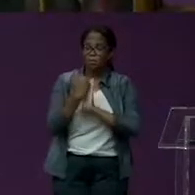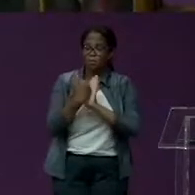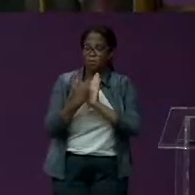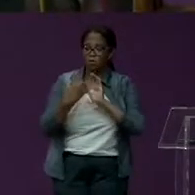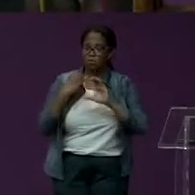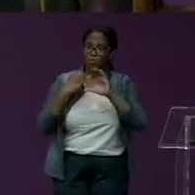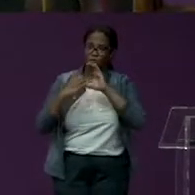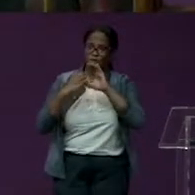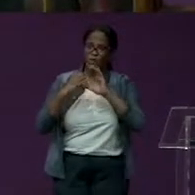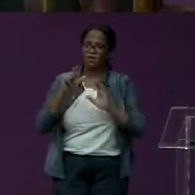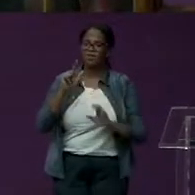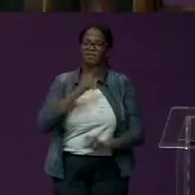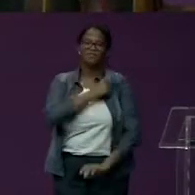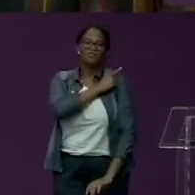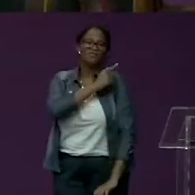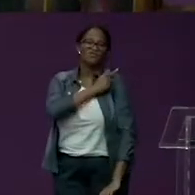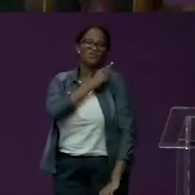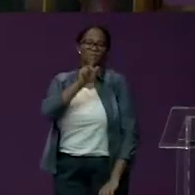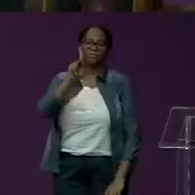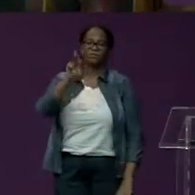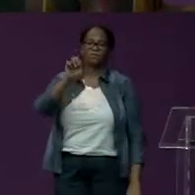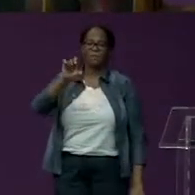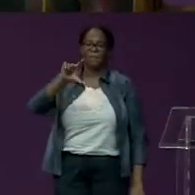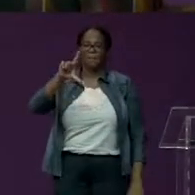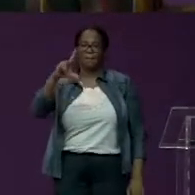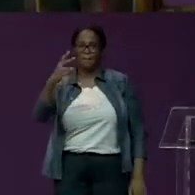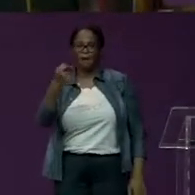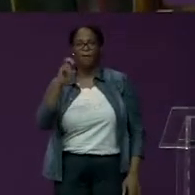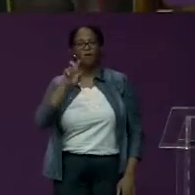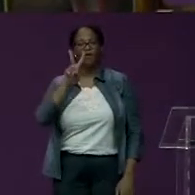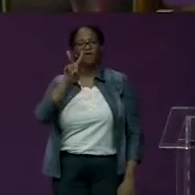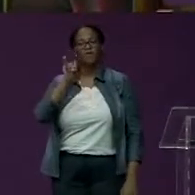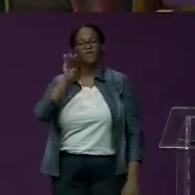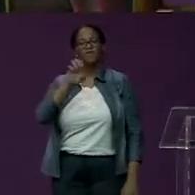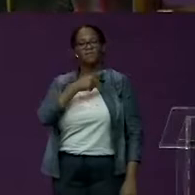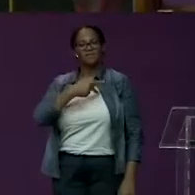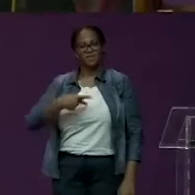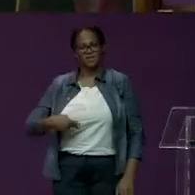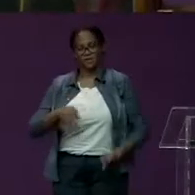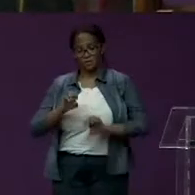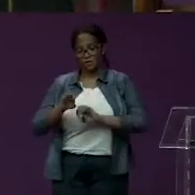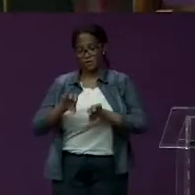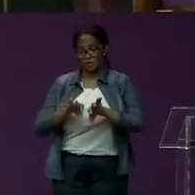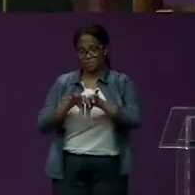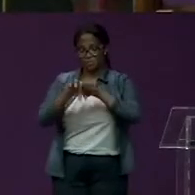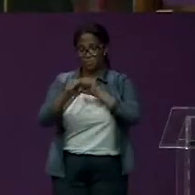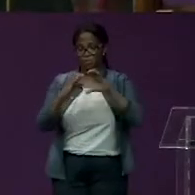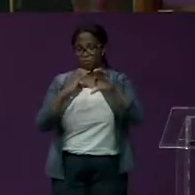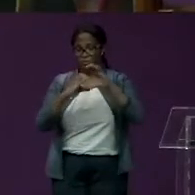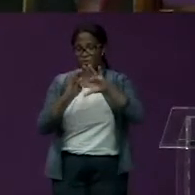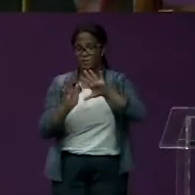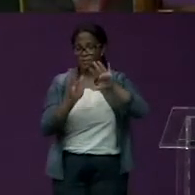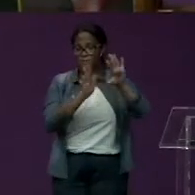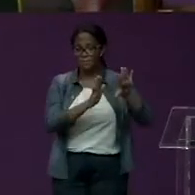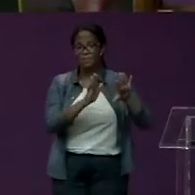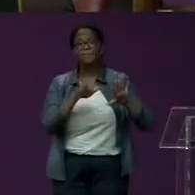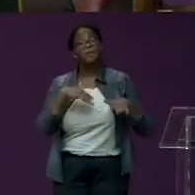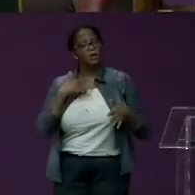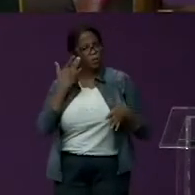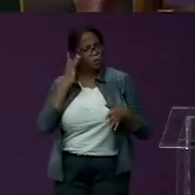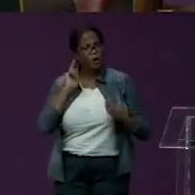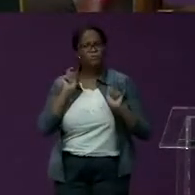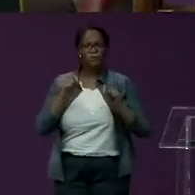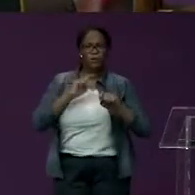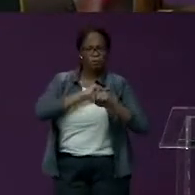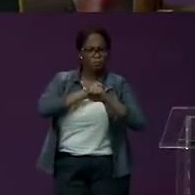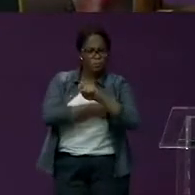de Paulo Gadelha, né? Quando eu era vice-presidente de Ensino, Informação e Comunicação. Então, acho que a gente tem muita